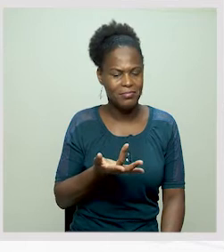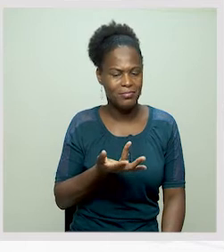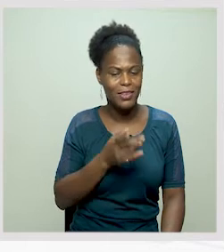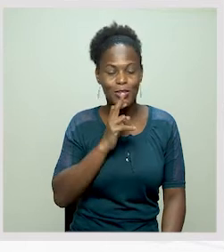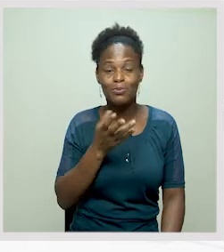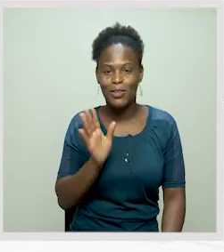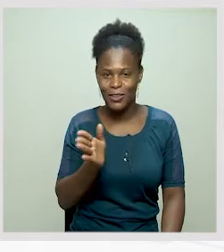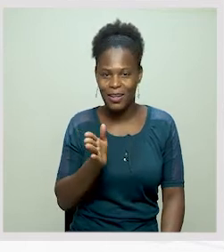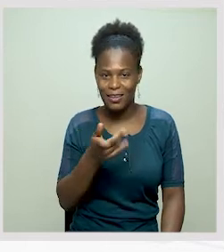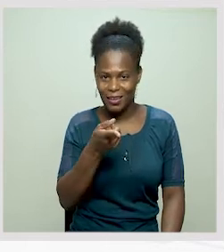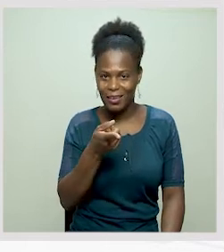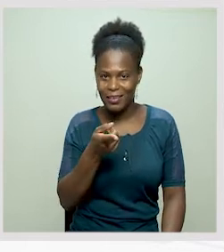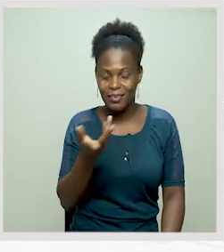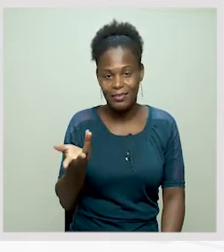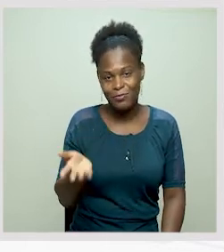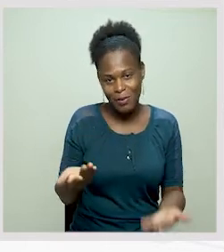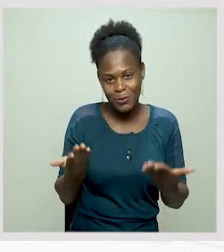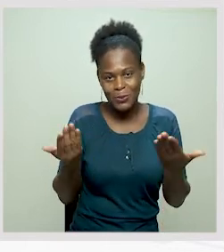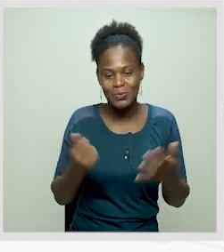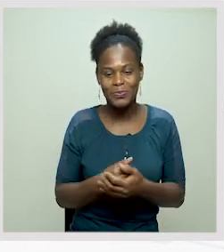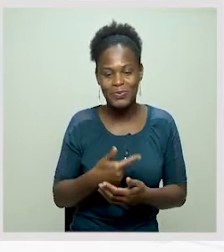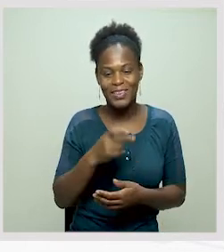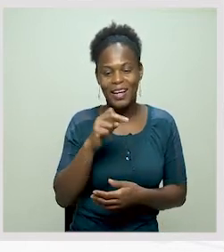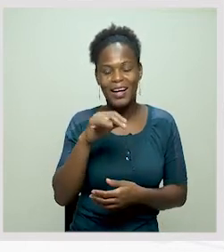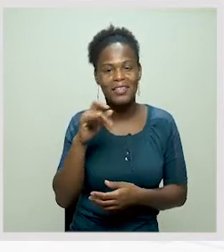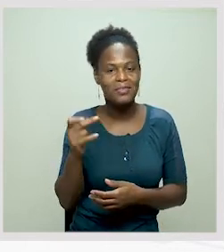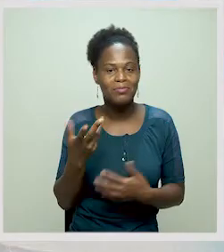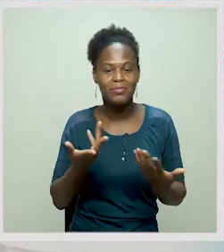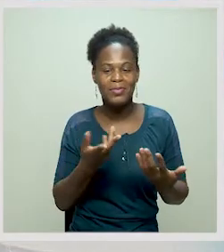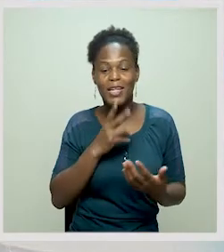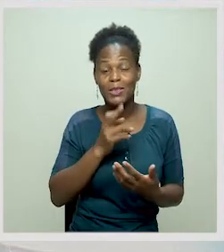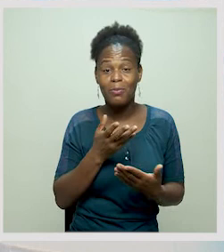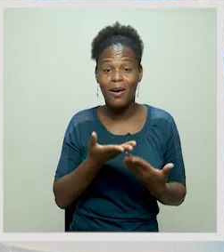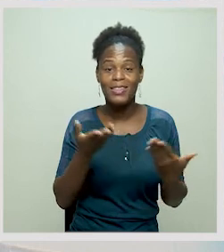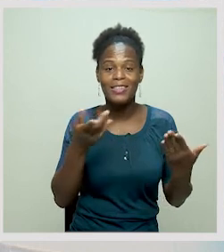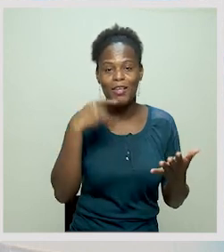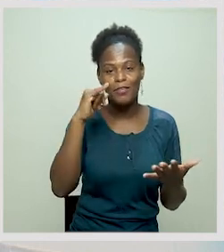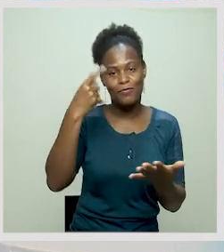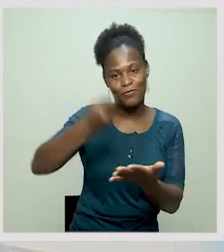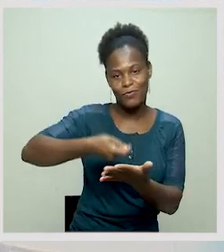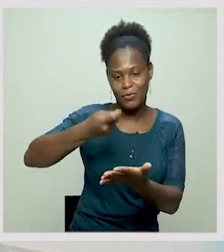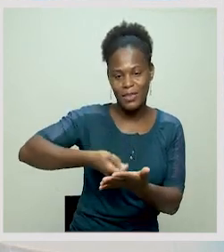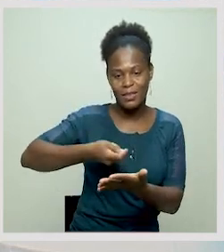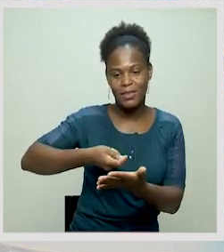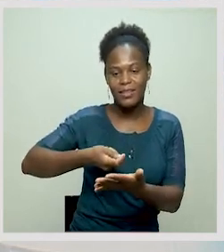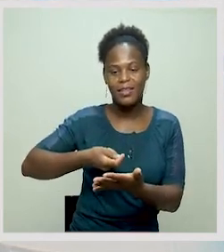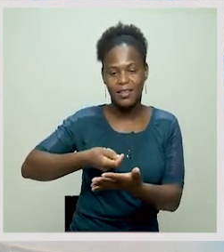A resposta já está? Vamos lá. Tânia, qual é a resposta? É o investimento